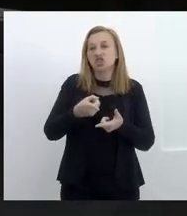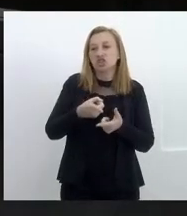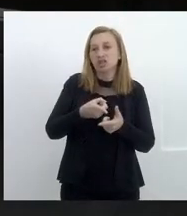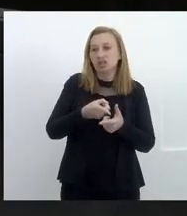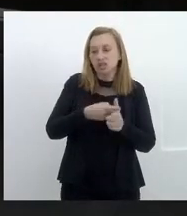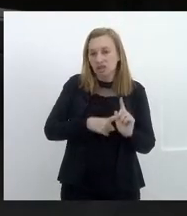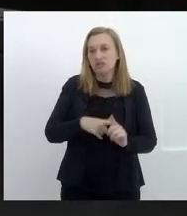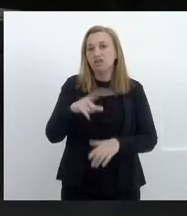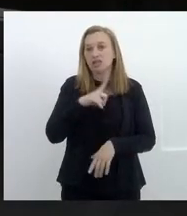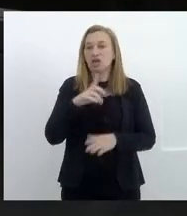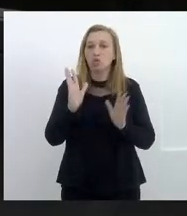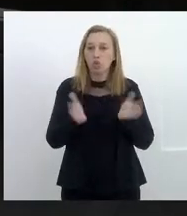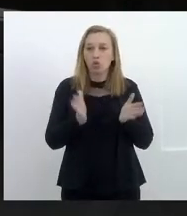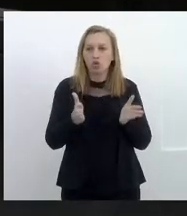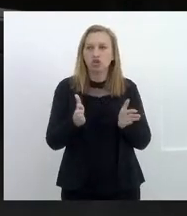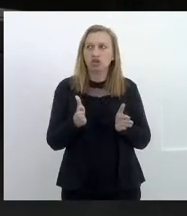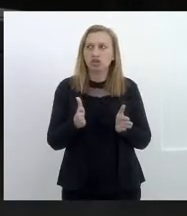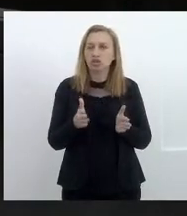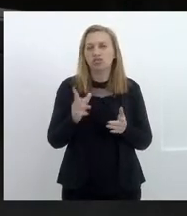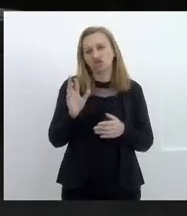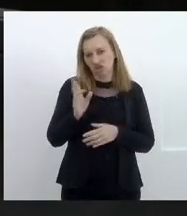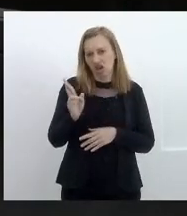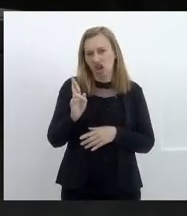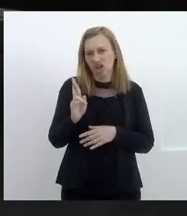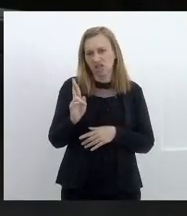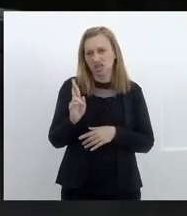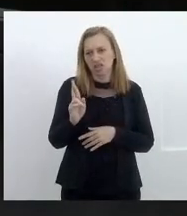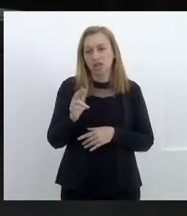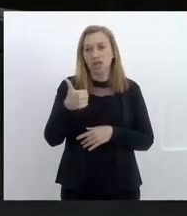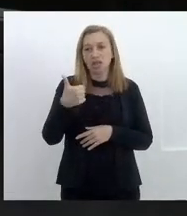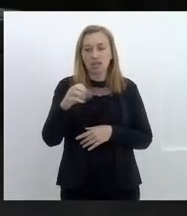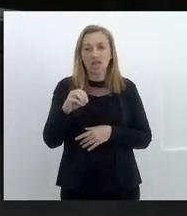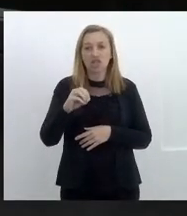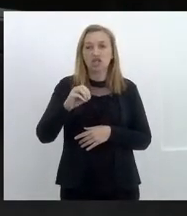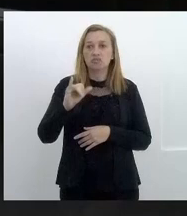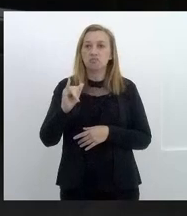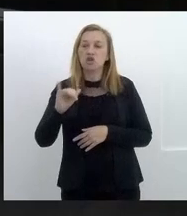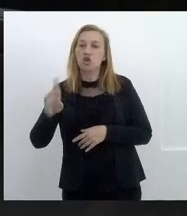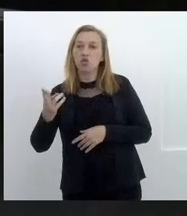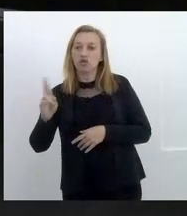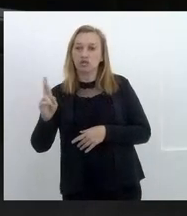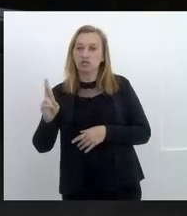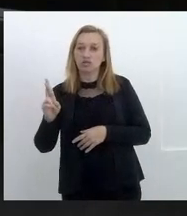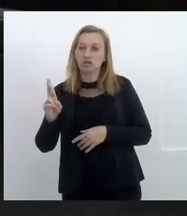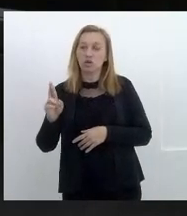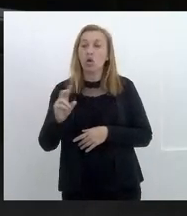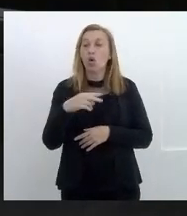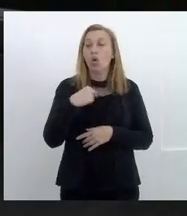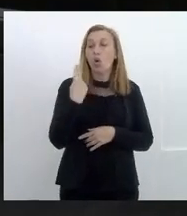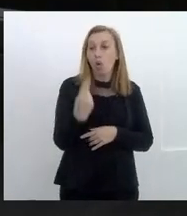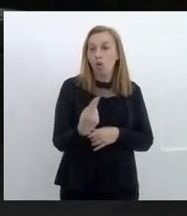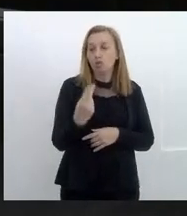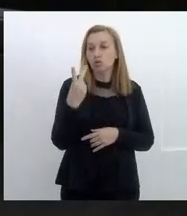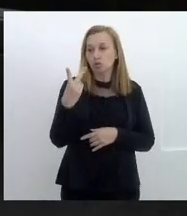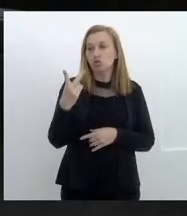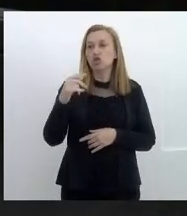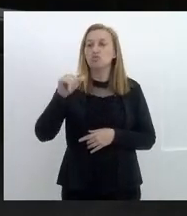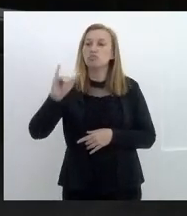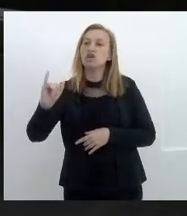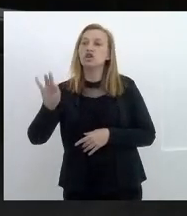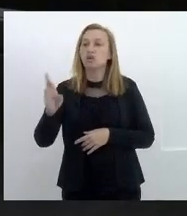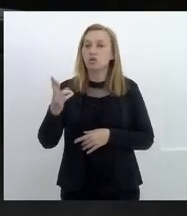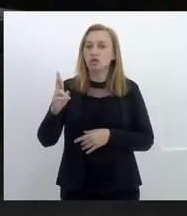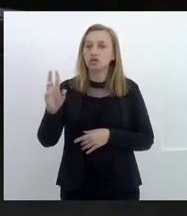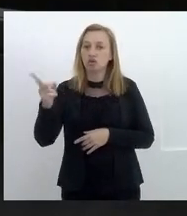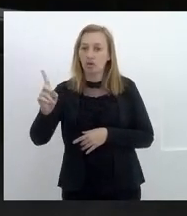em termos de reais dez bilhões de reais ou dois mil Dois Bilhões